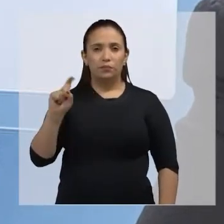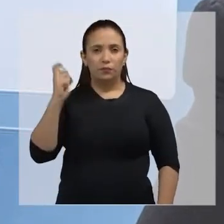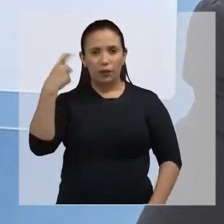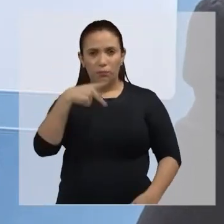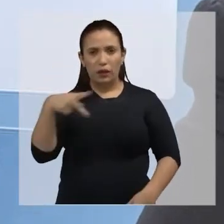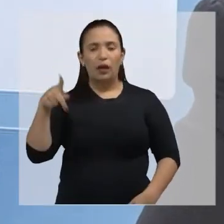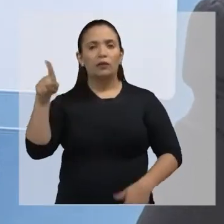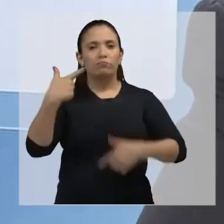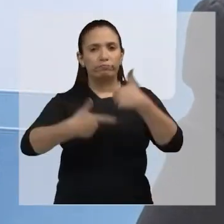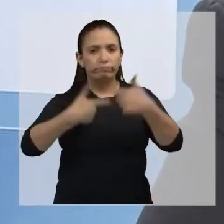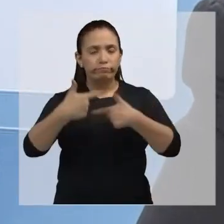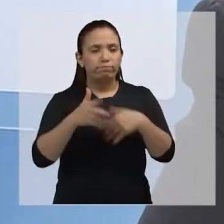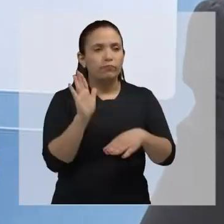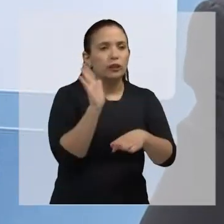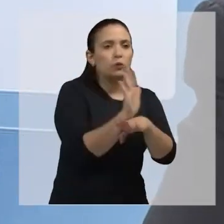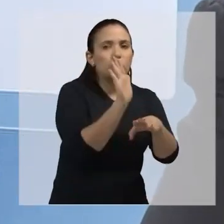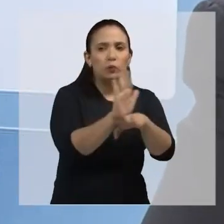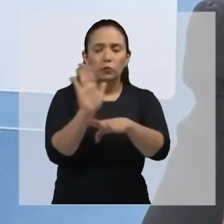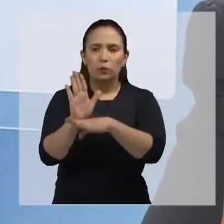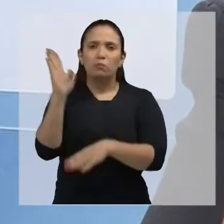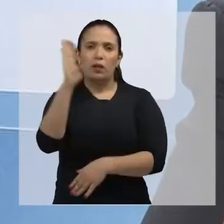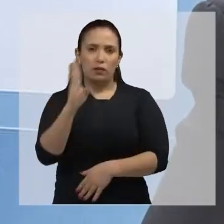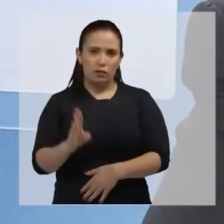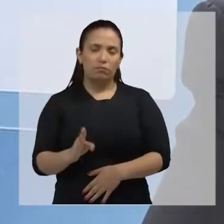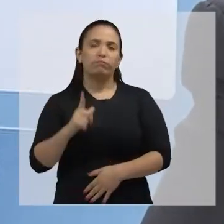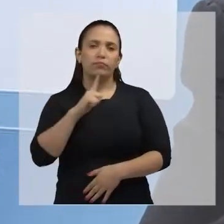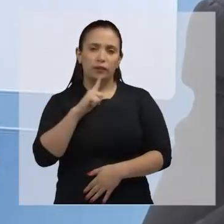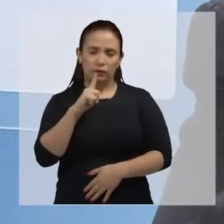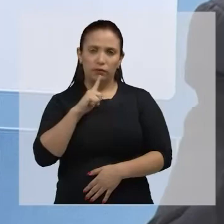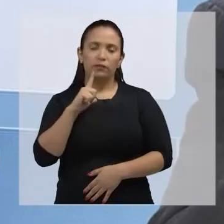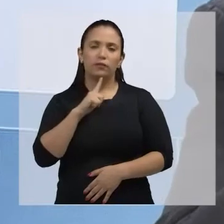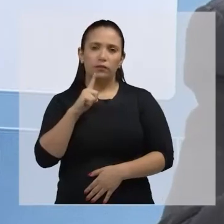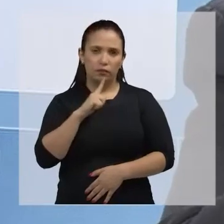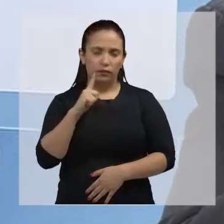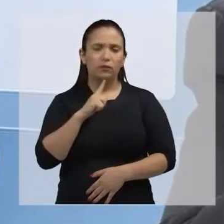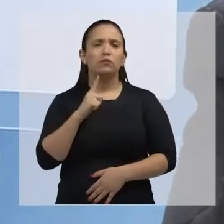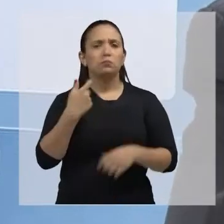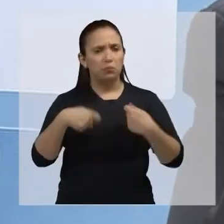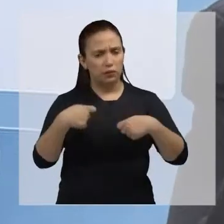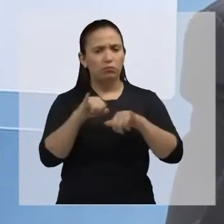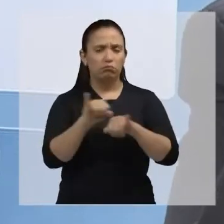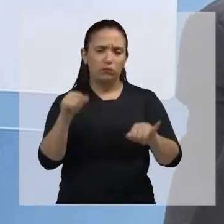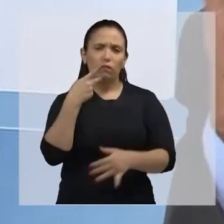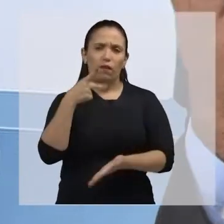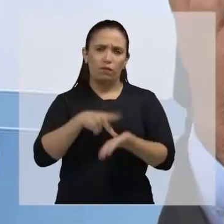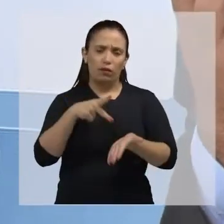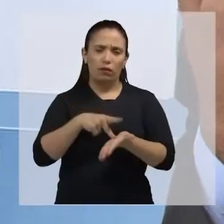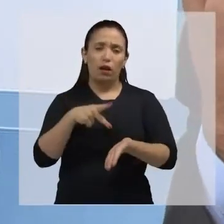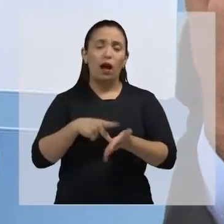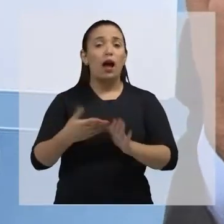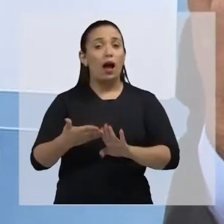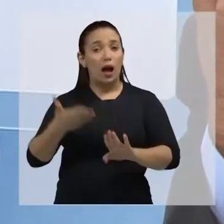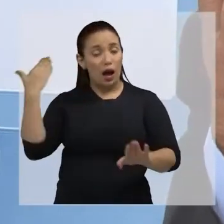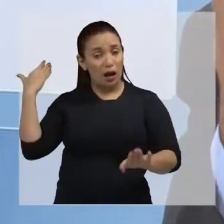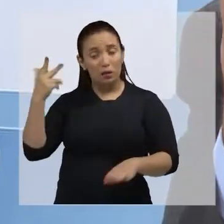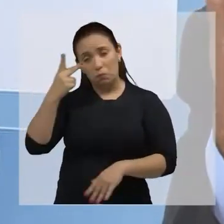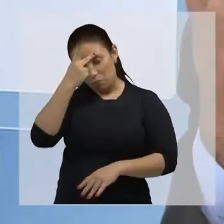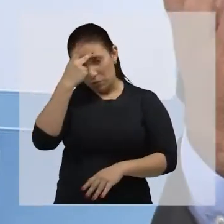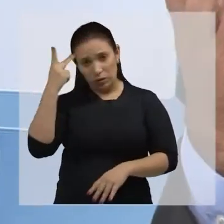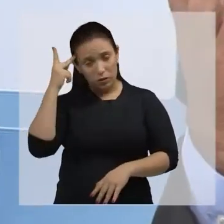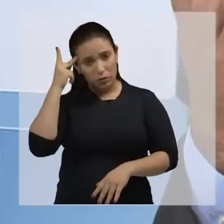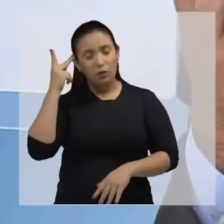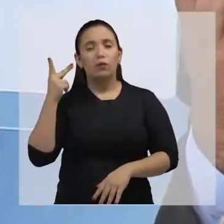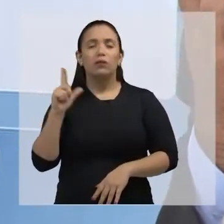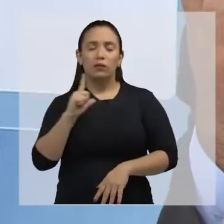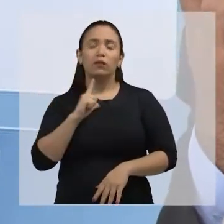fez muita coisa boa para esse país. É preciso ser dito isso. Né? Existem pessoas que viveu naquele tempo, pessoas